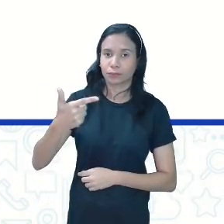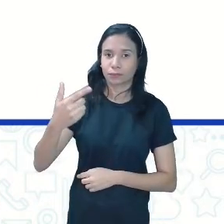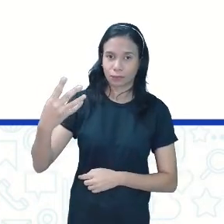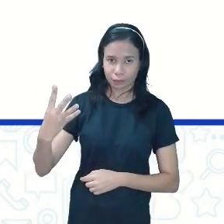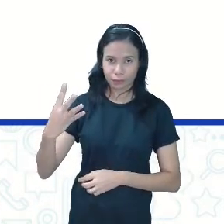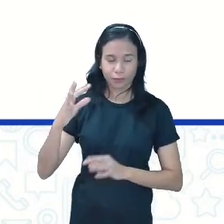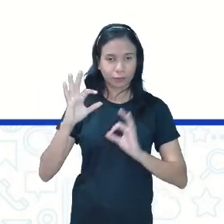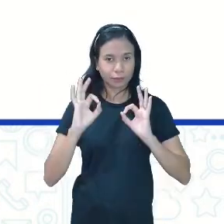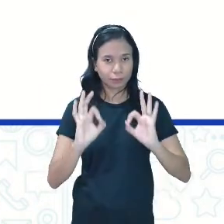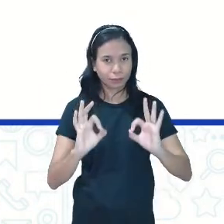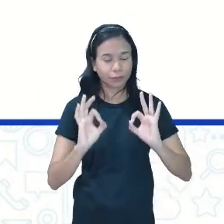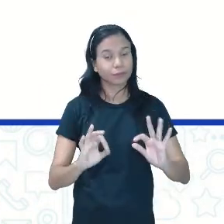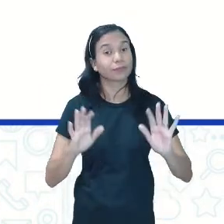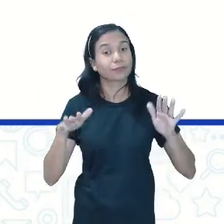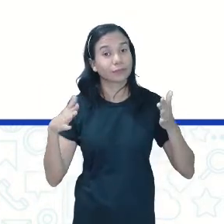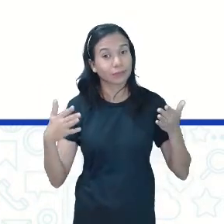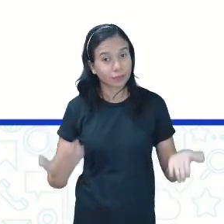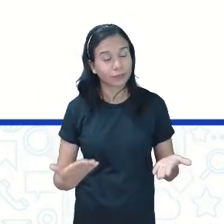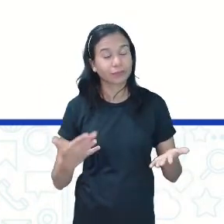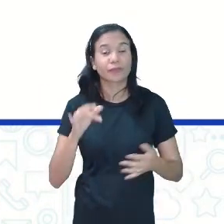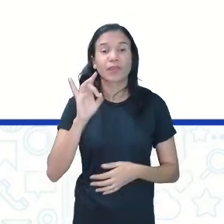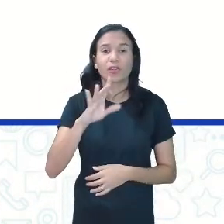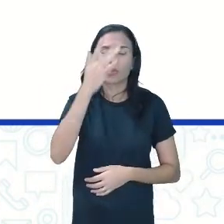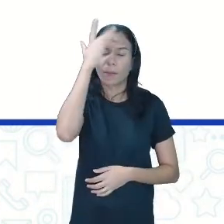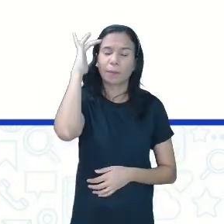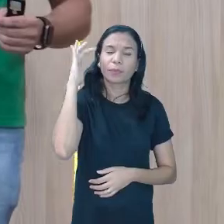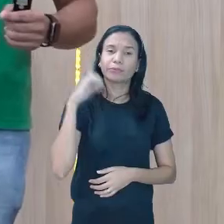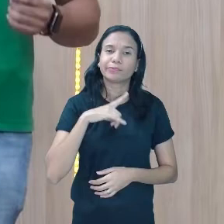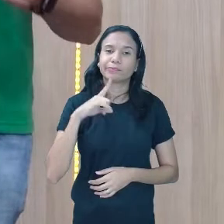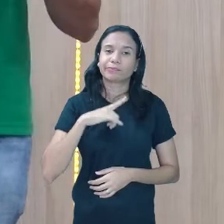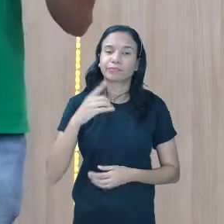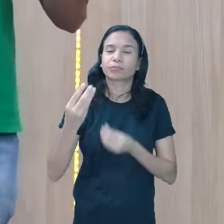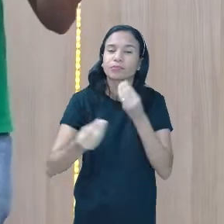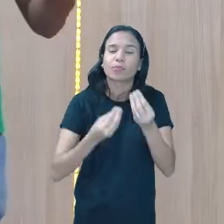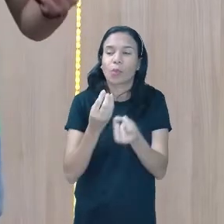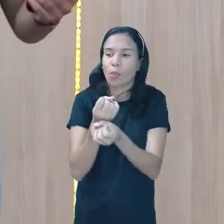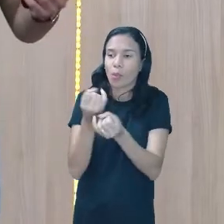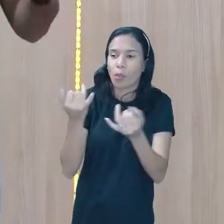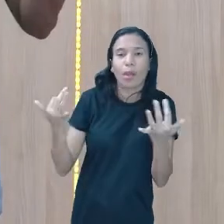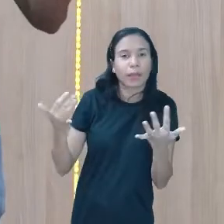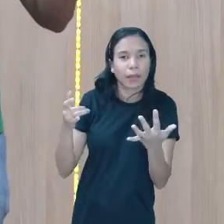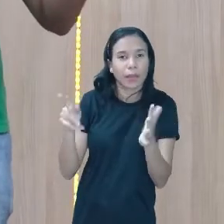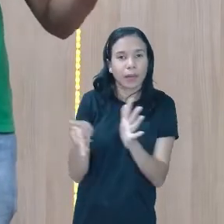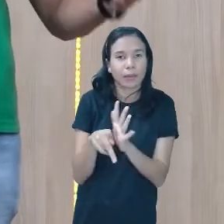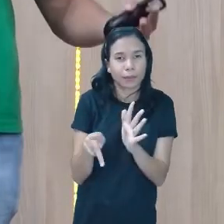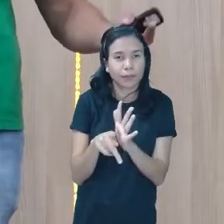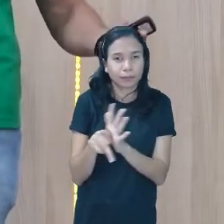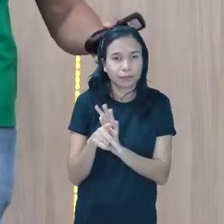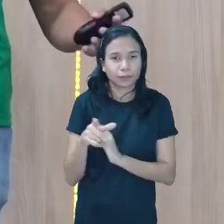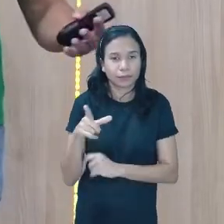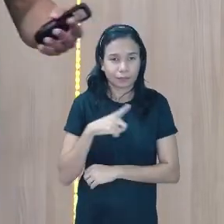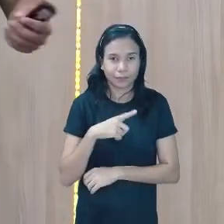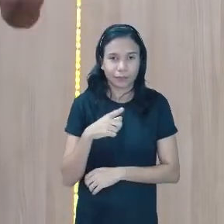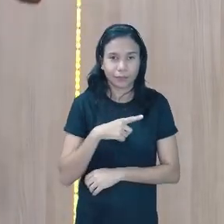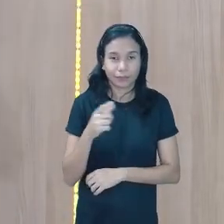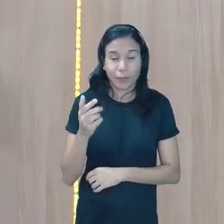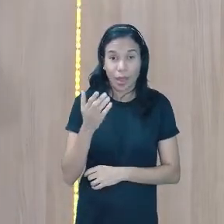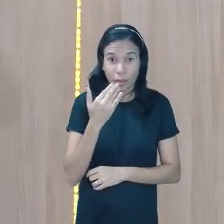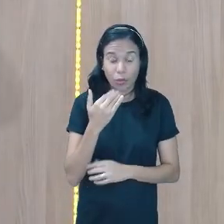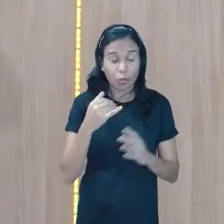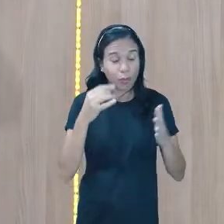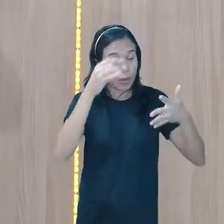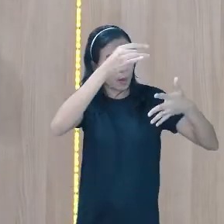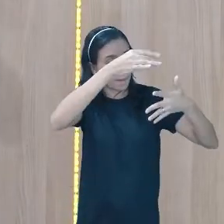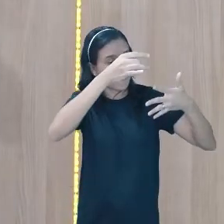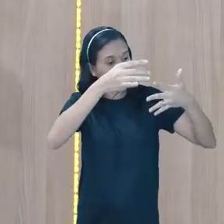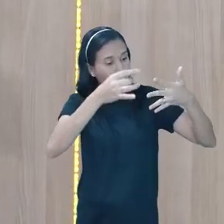a 24. Então, basta a gente pegar lá a quantidade de ingredientes, certo? A quantidade